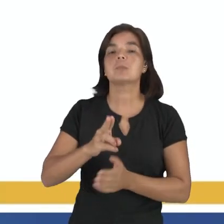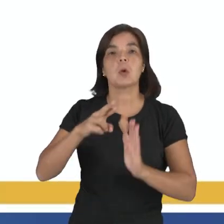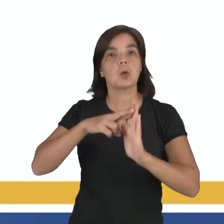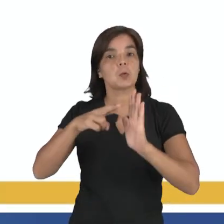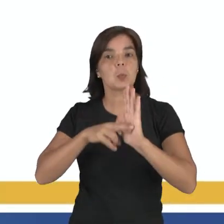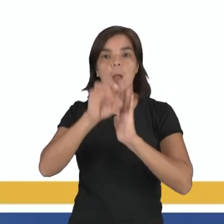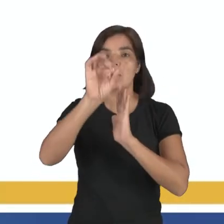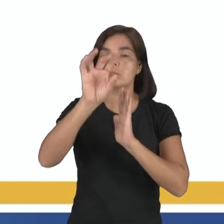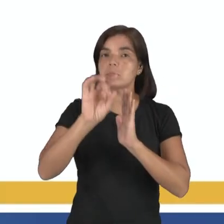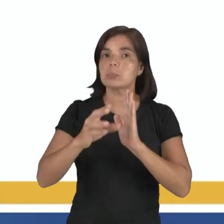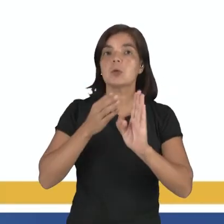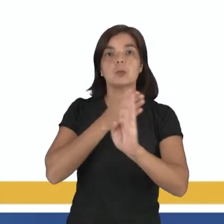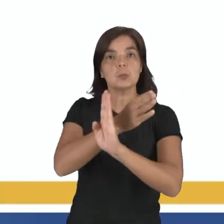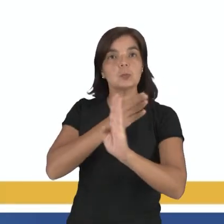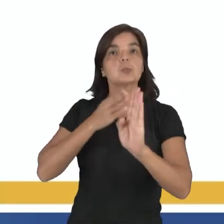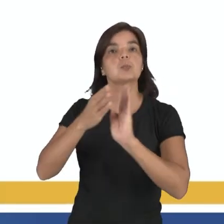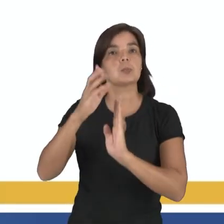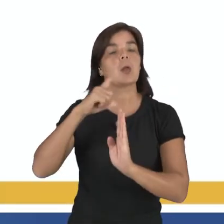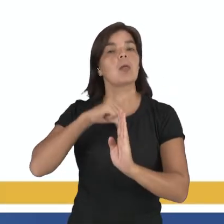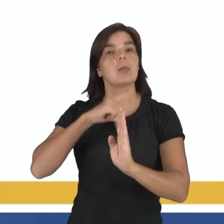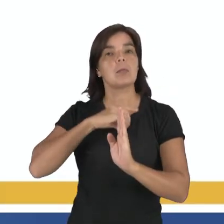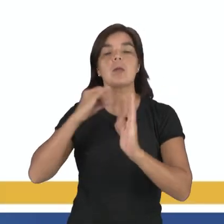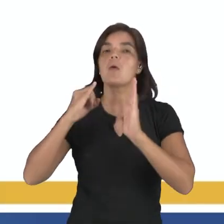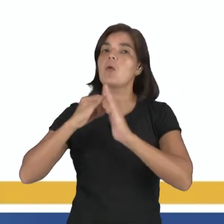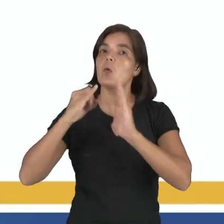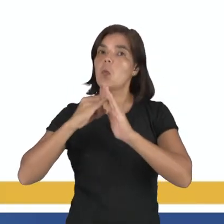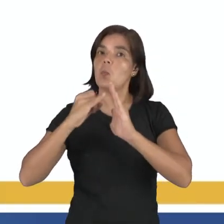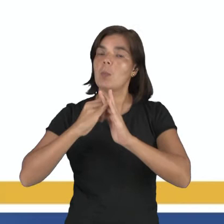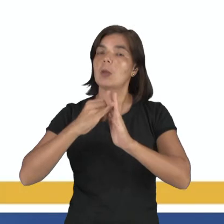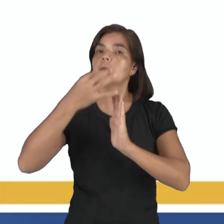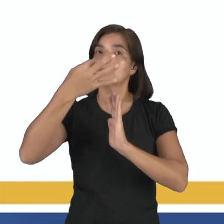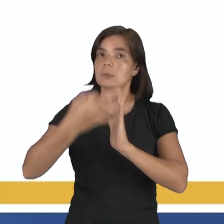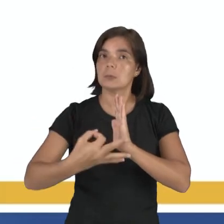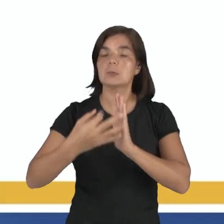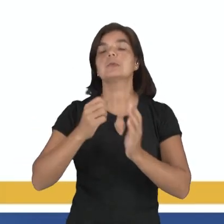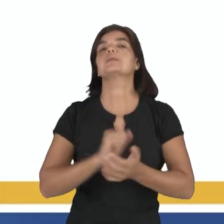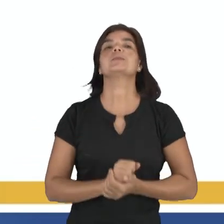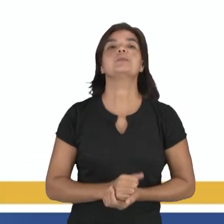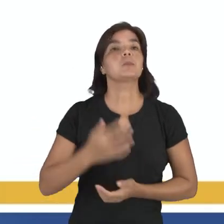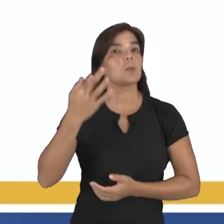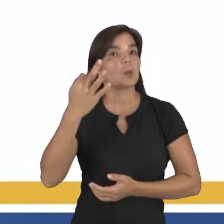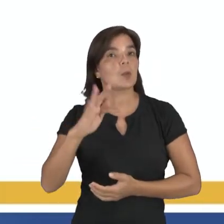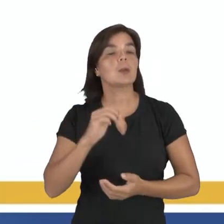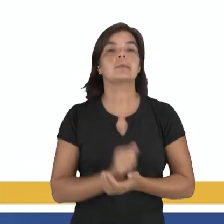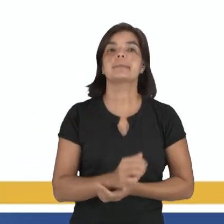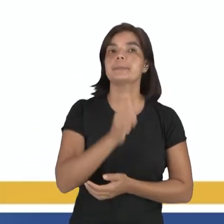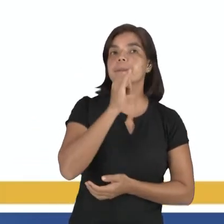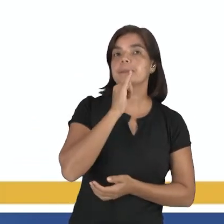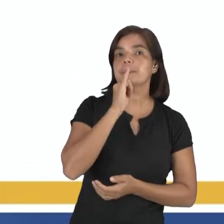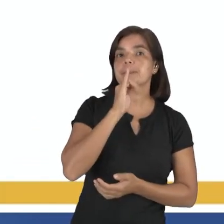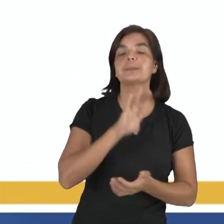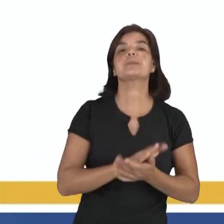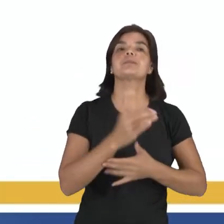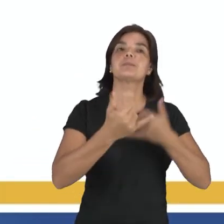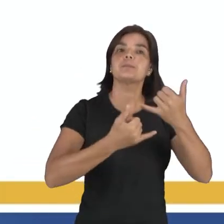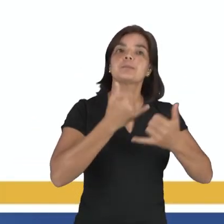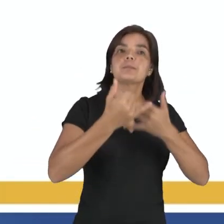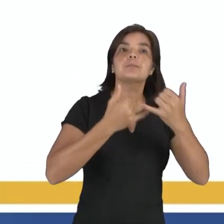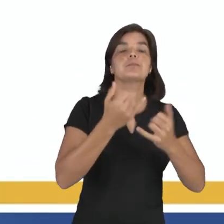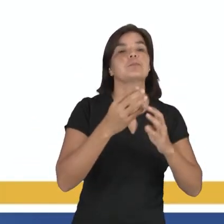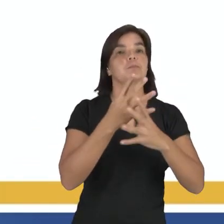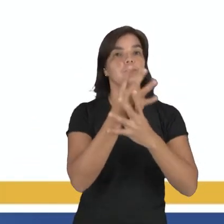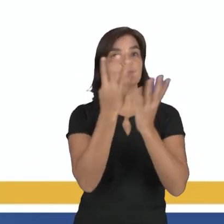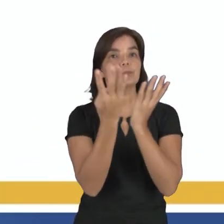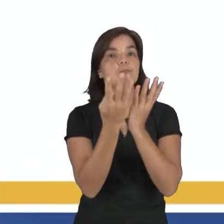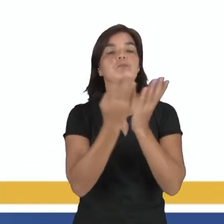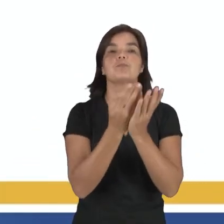para cada modalidade esportiva por suas instituições regulamentadoras, que são as federações. Exemplos de esporte são jogos de cartas,